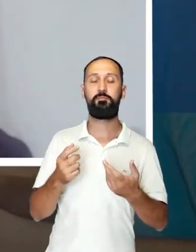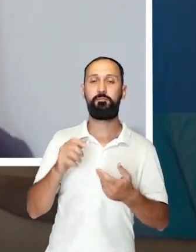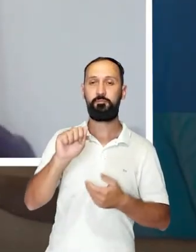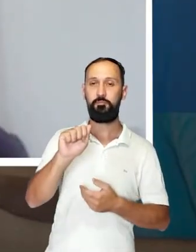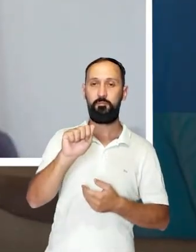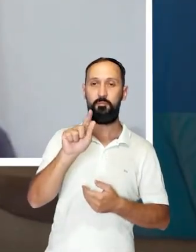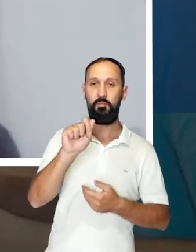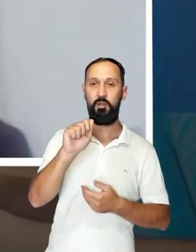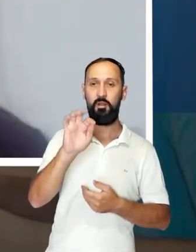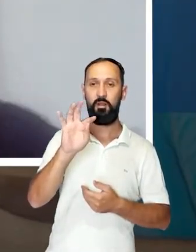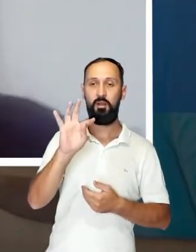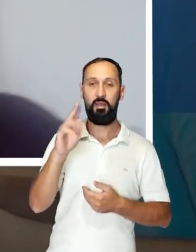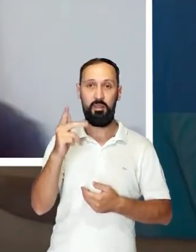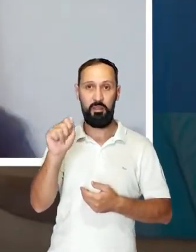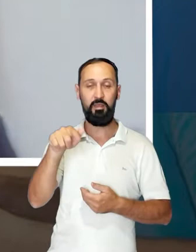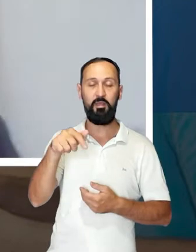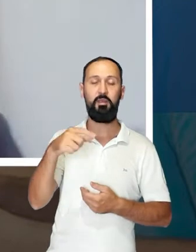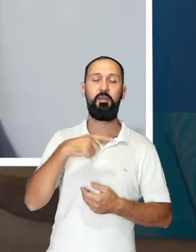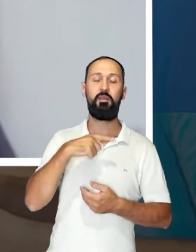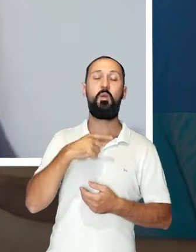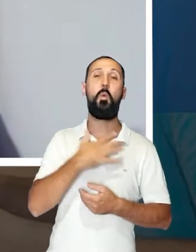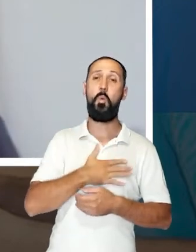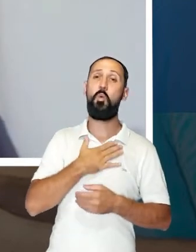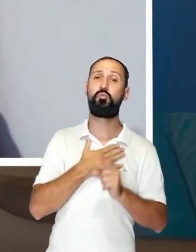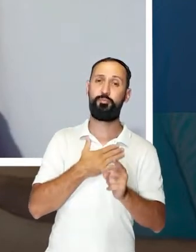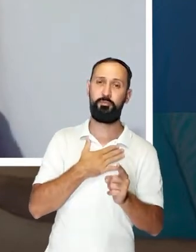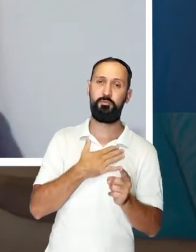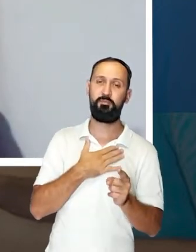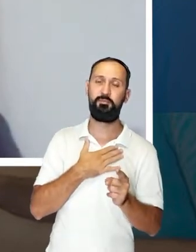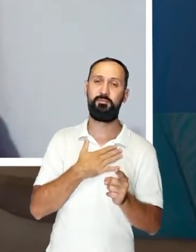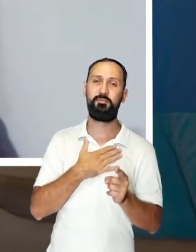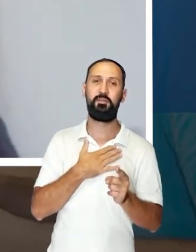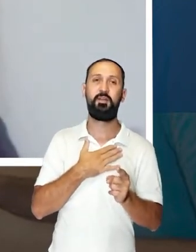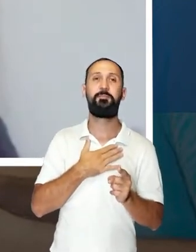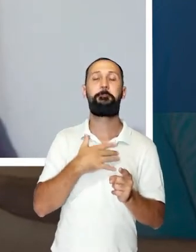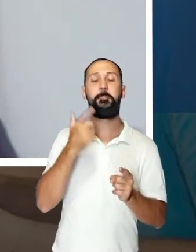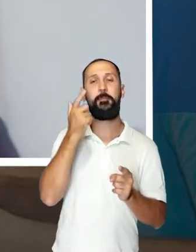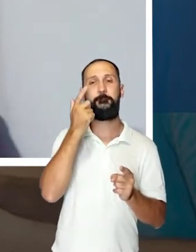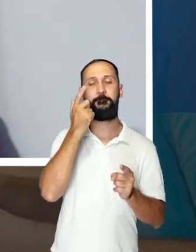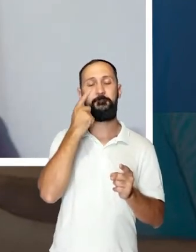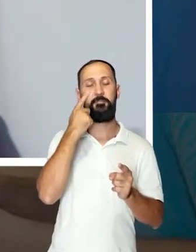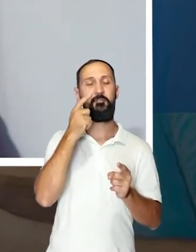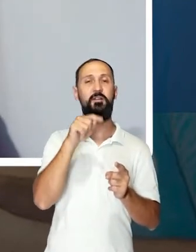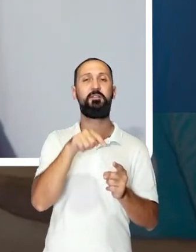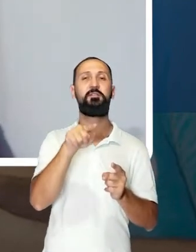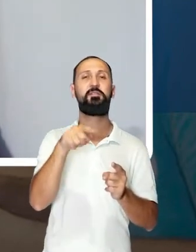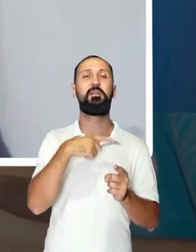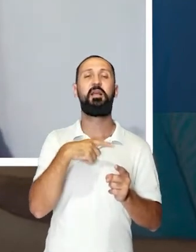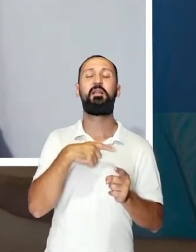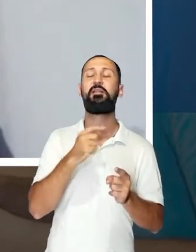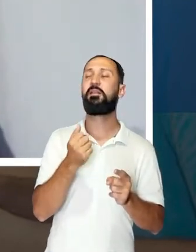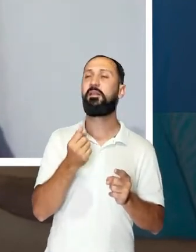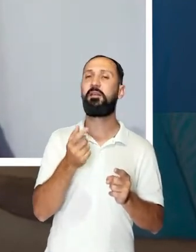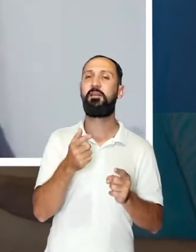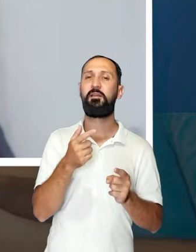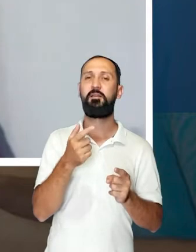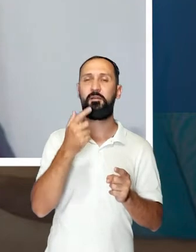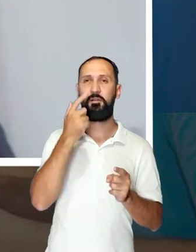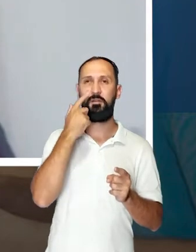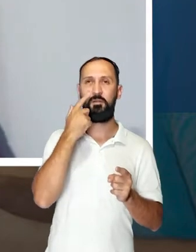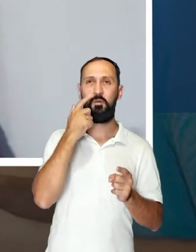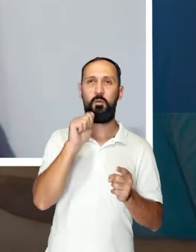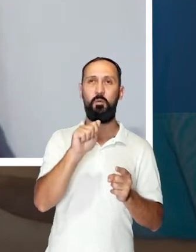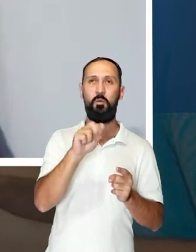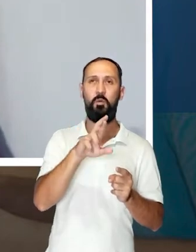né? A Agatha Christie, apesar de eu gostar muito dela também, mas eu vejo nela digamos assim,